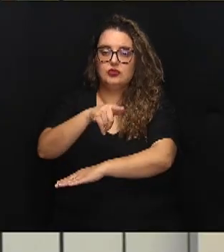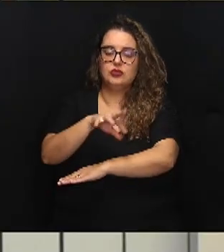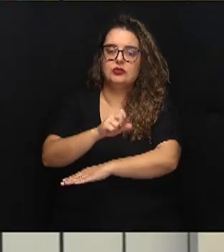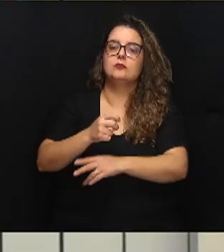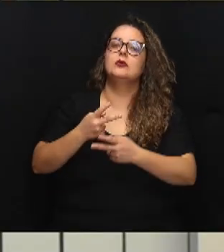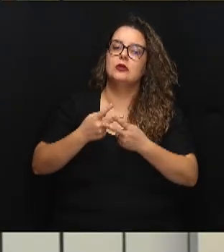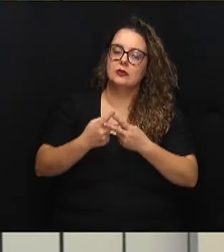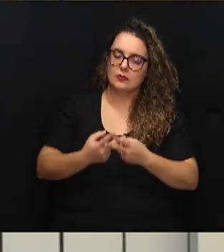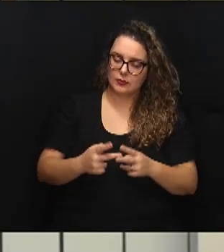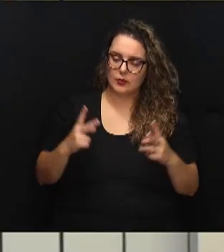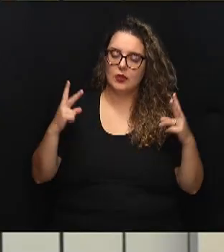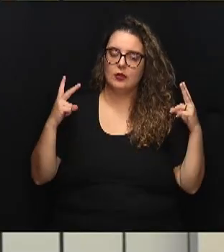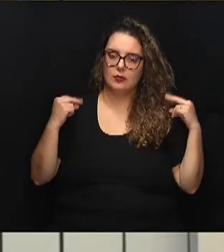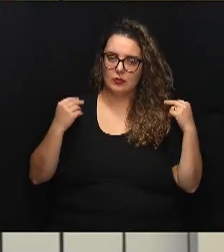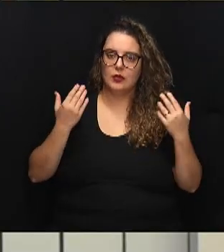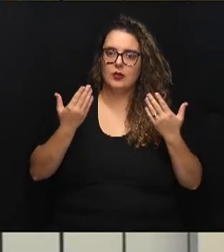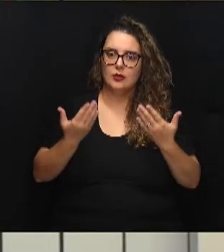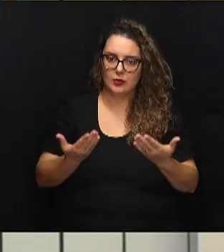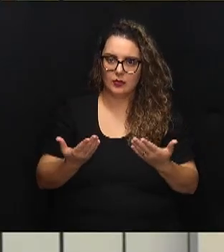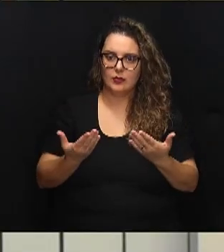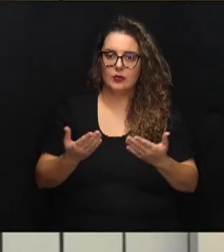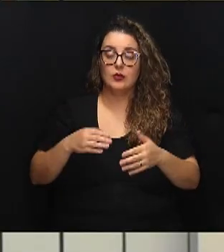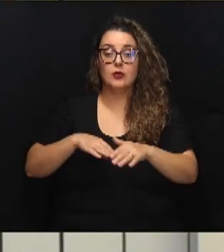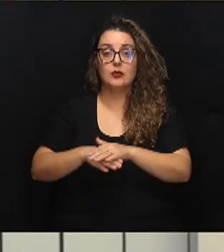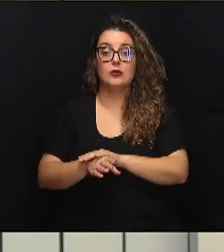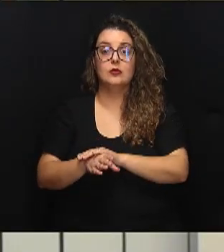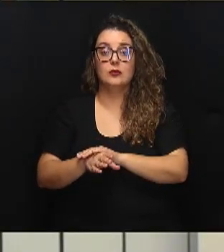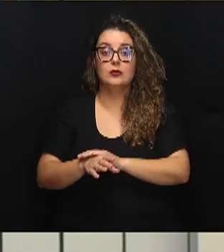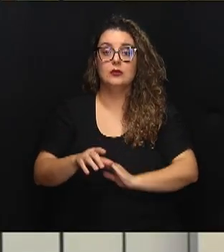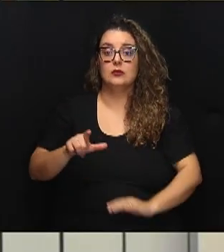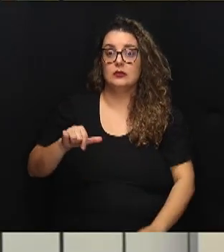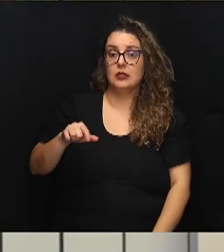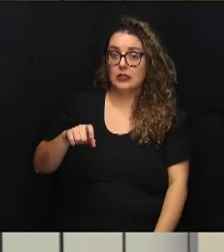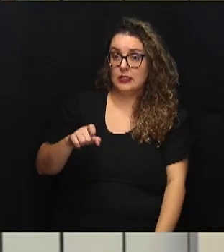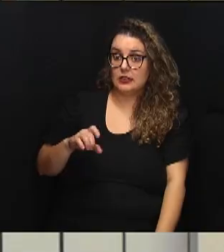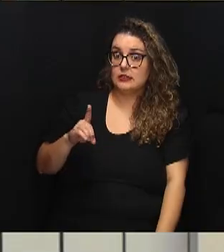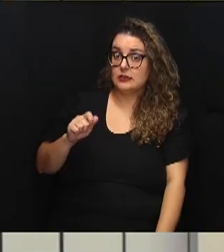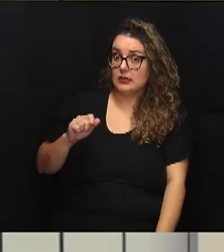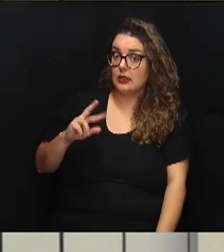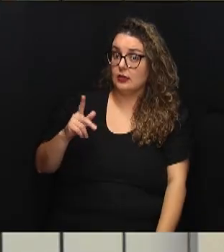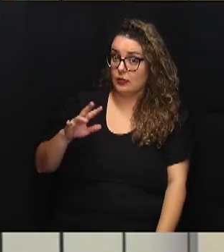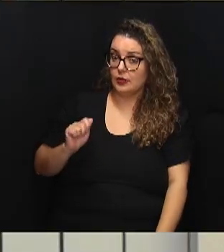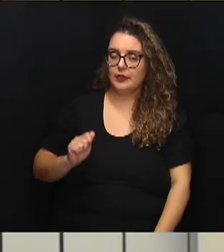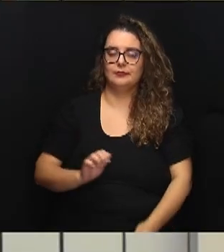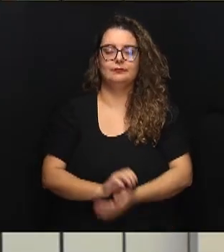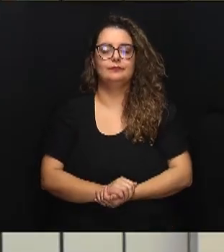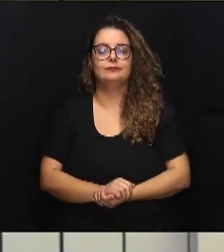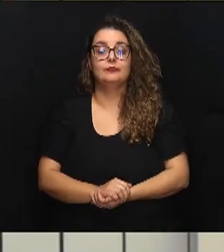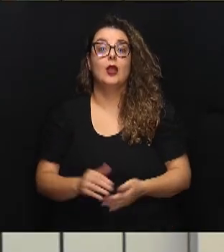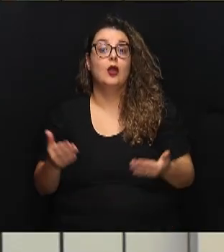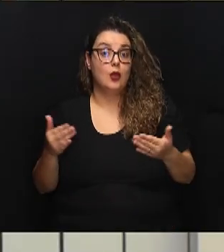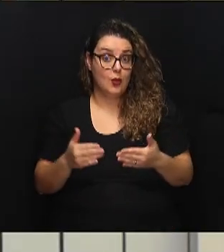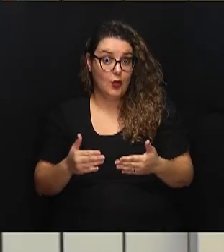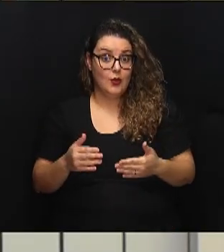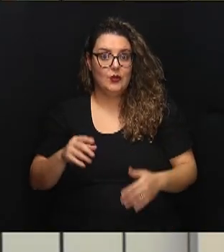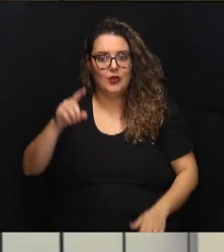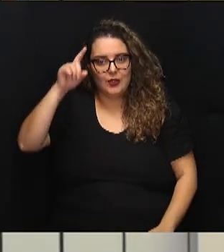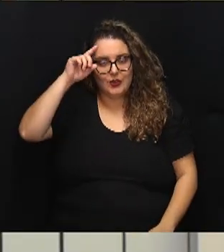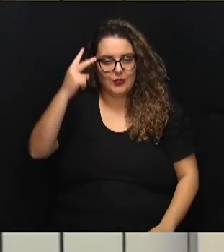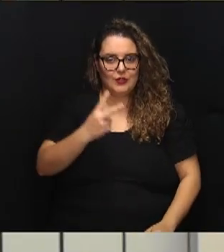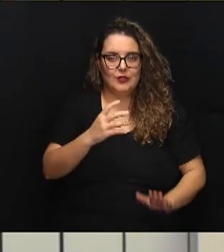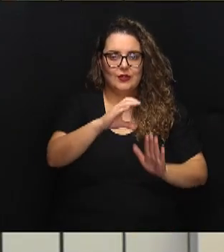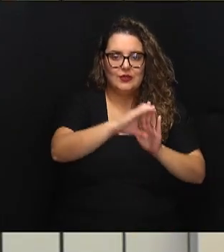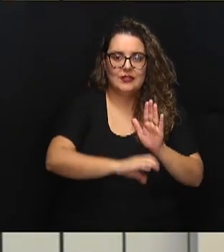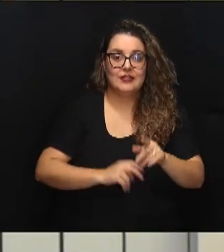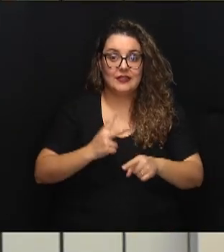paciência, motorista, você que costuma ir aí pela Lix da Cunha. Bom, hoje é dia do segundo capítulo da nossa série